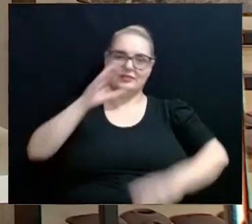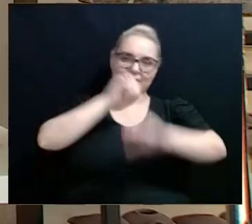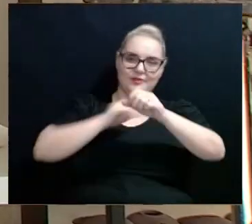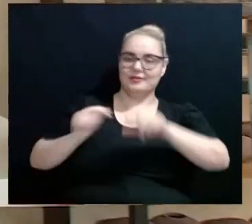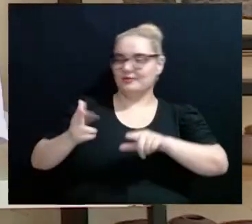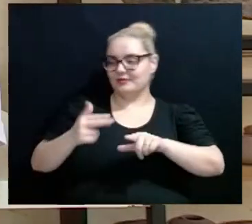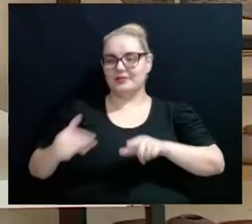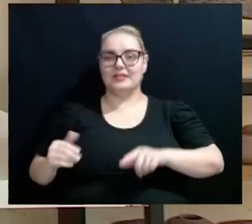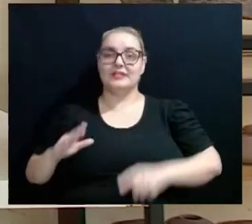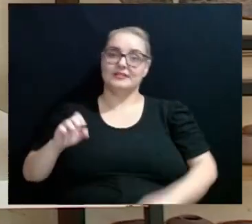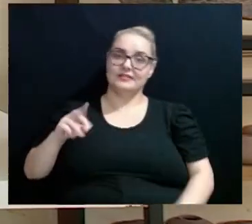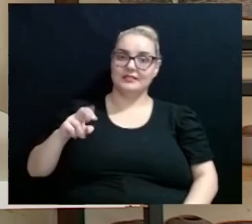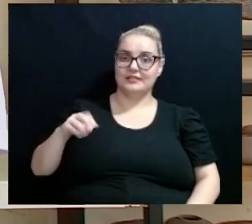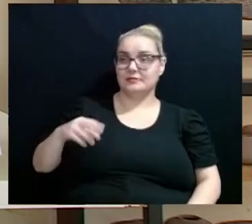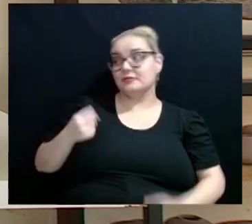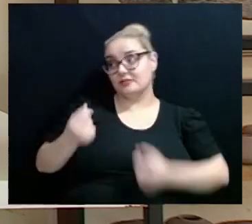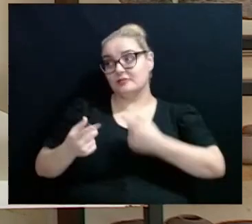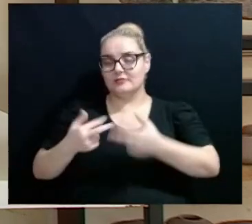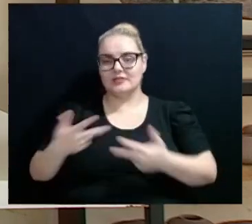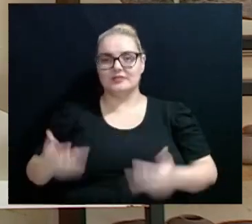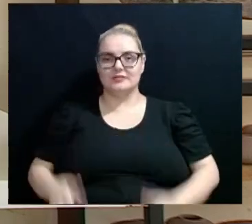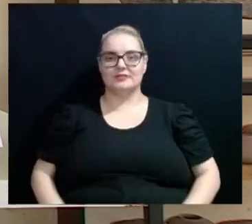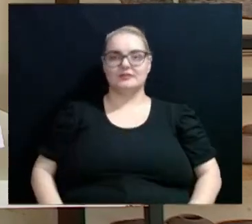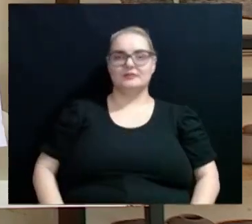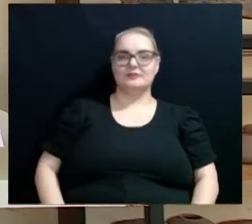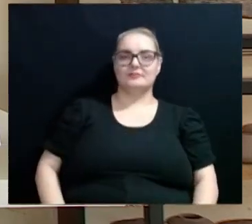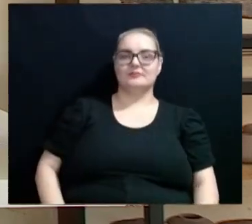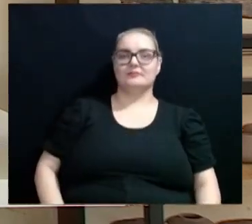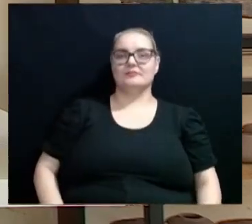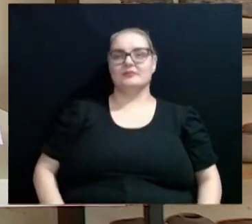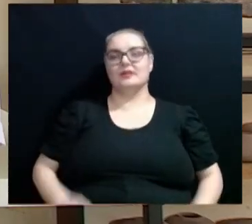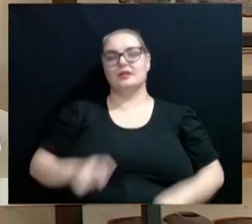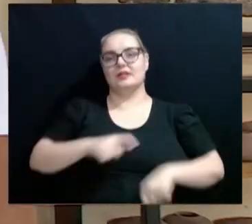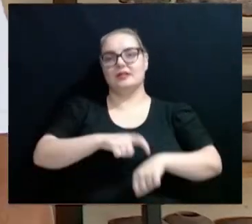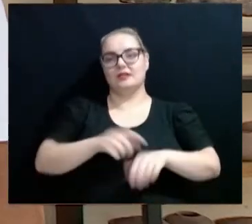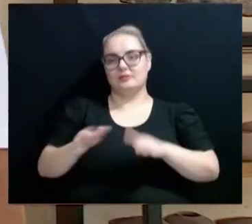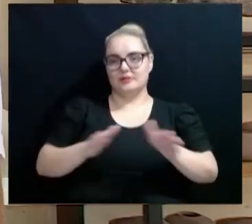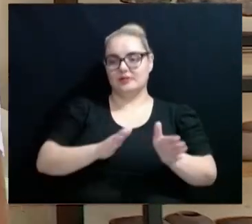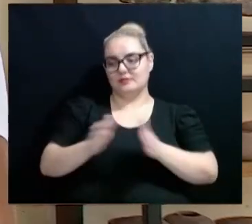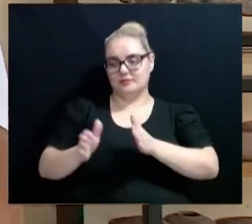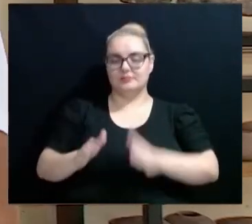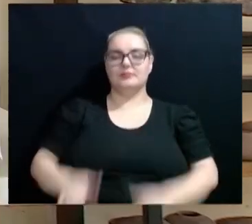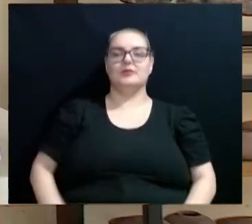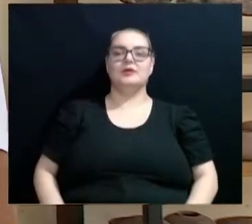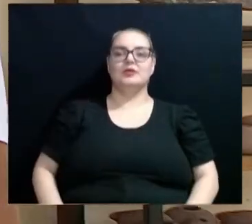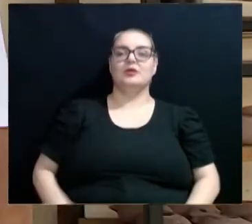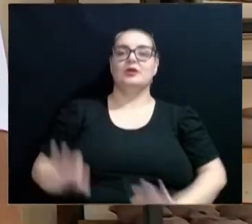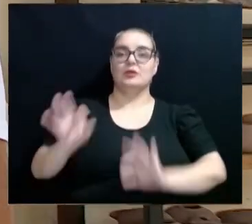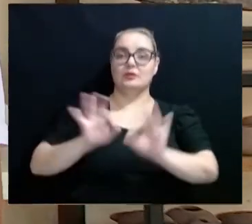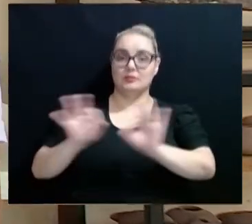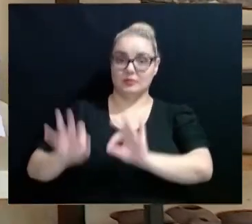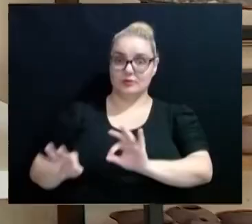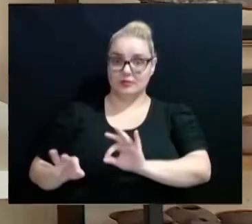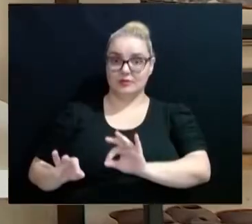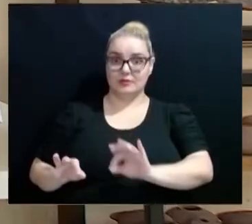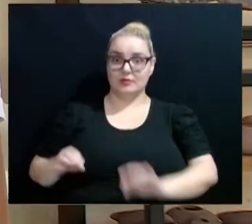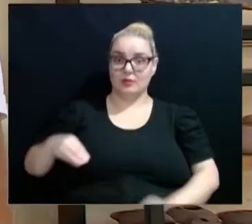a Audrey e a Adriana, e teve o Rory também com participação, foram 3 professores, então ali eu aprendi desenho, aprendi técnica de cerâmica, algumas coisas